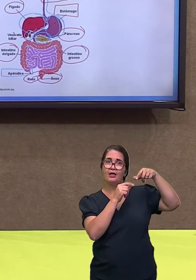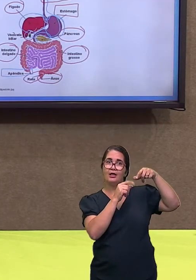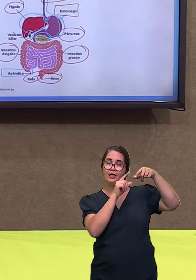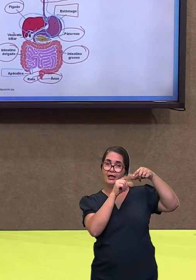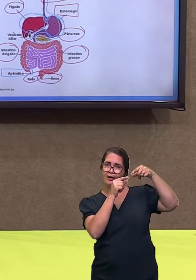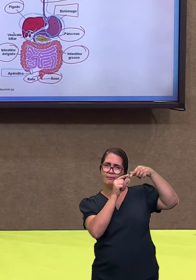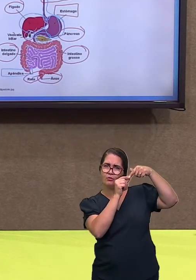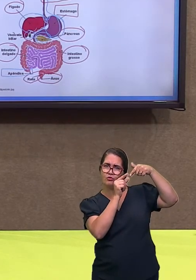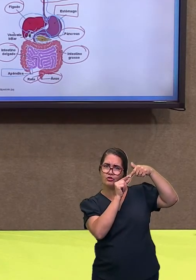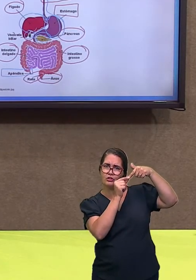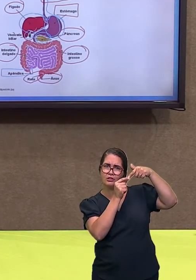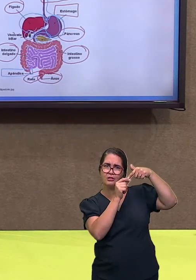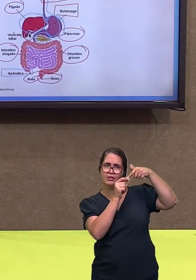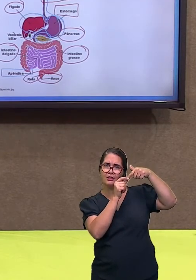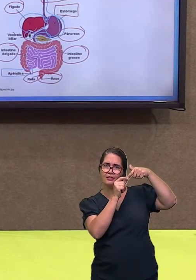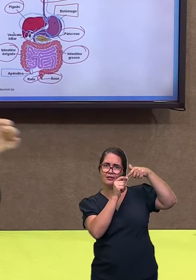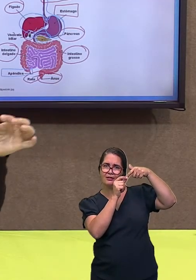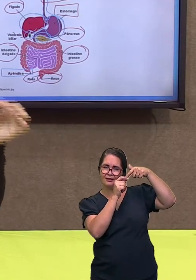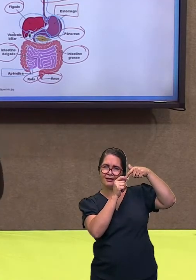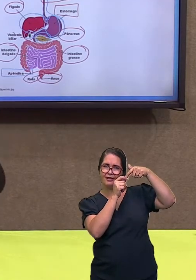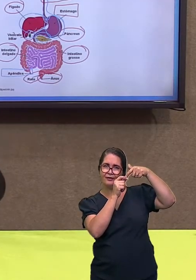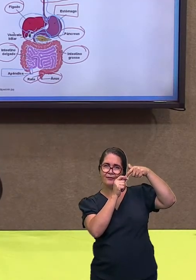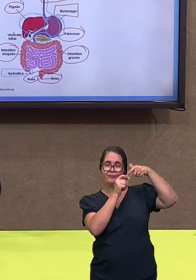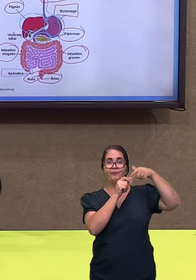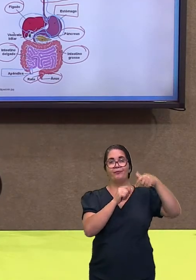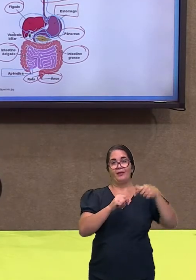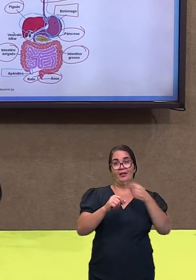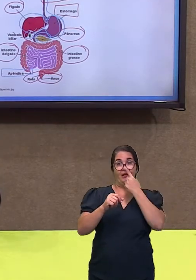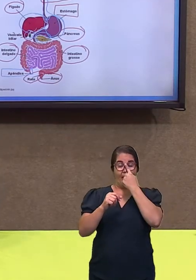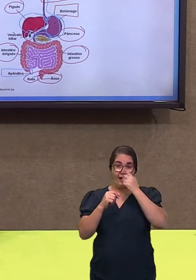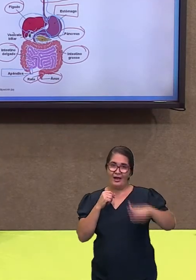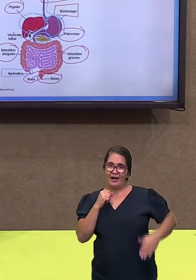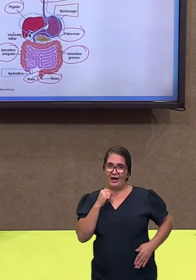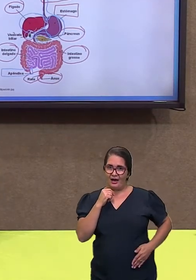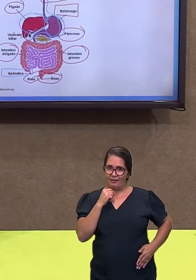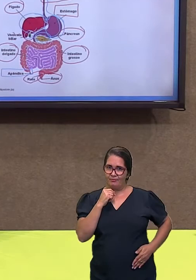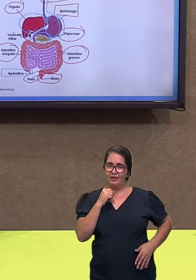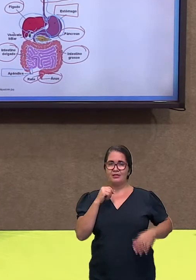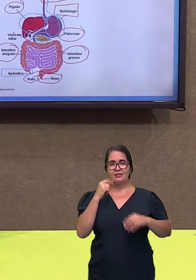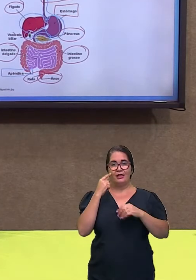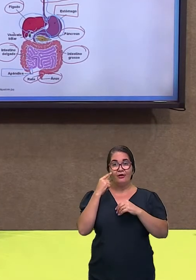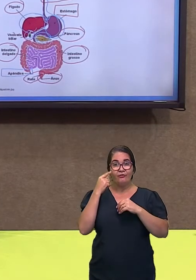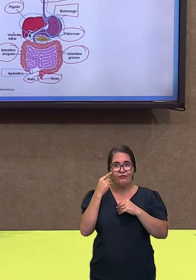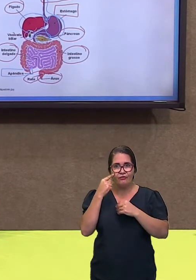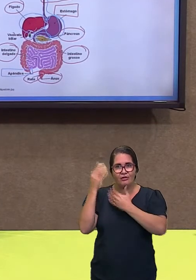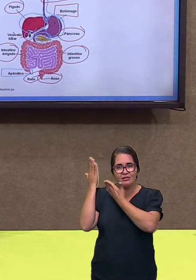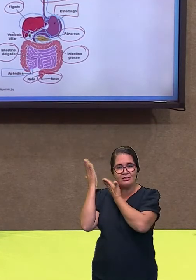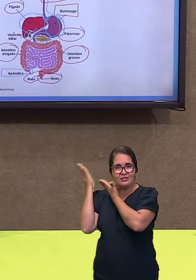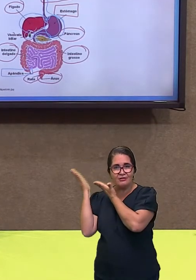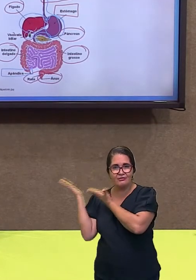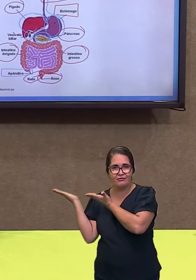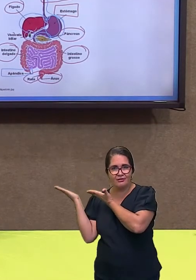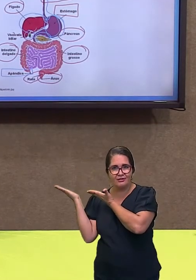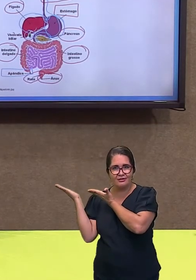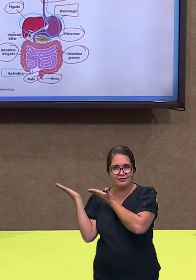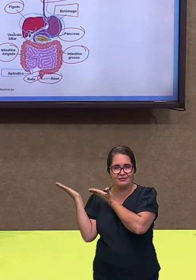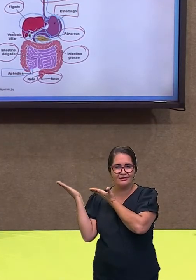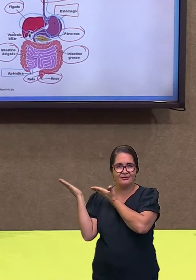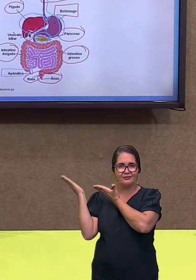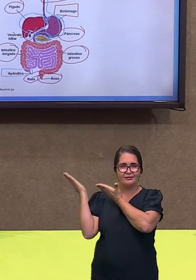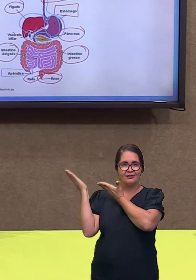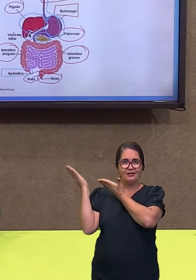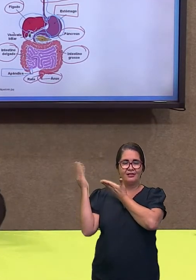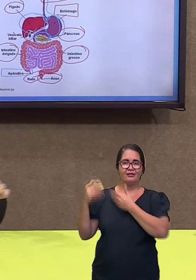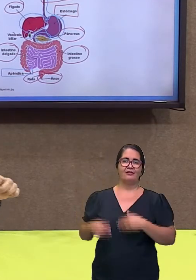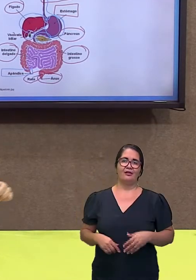é do que um ganchinho, ó. E aí eu consigo trazer o intestino